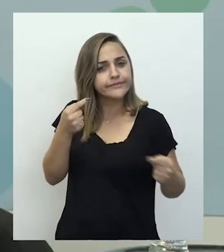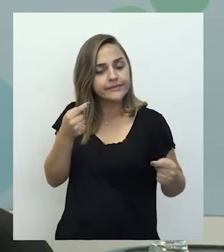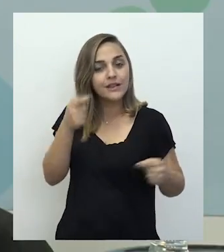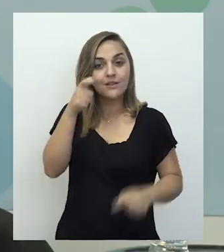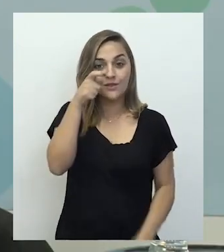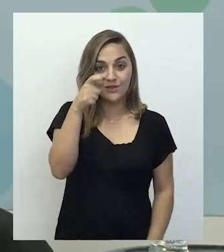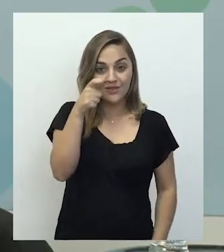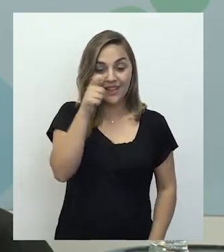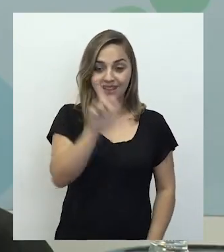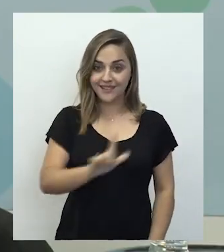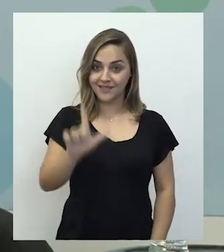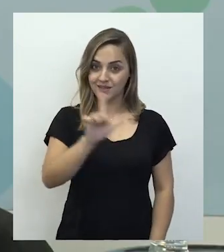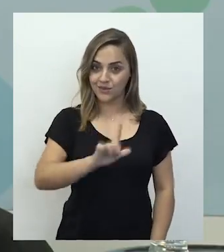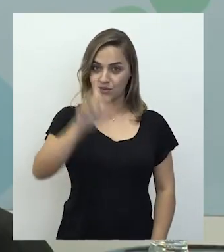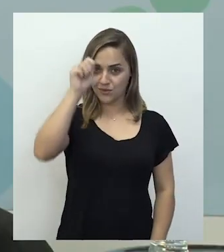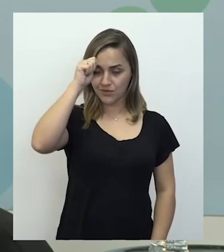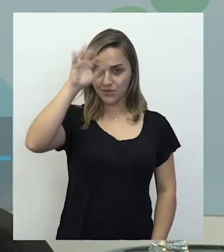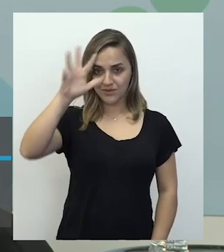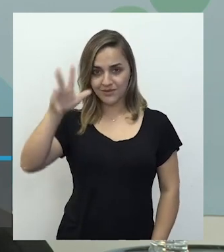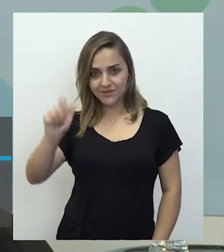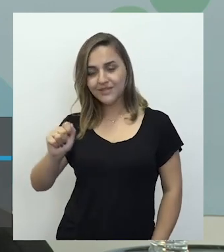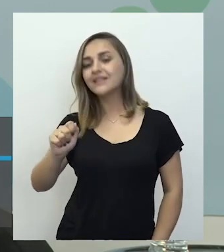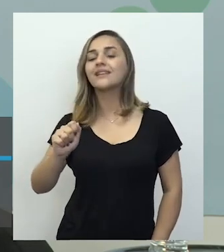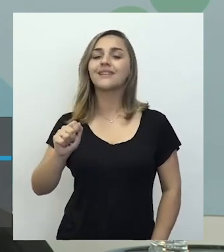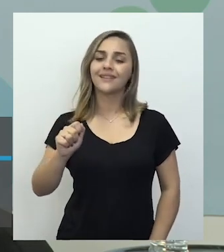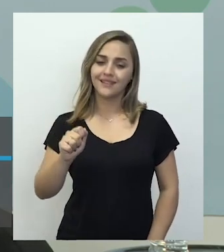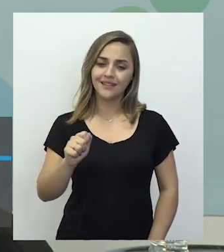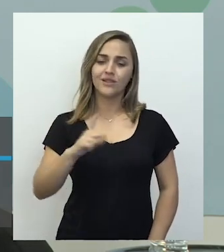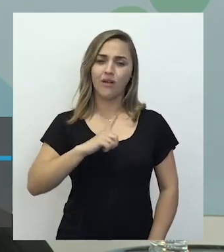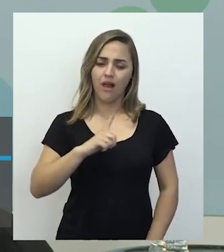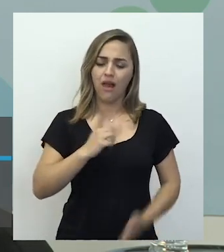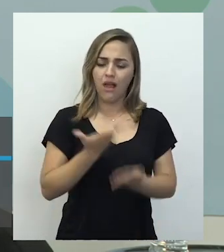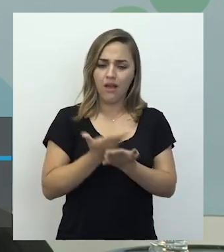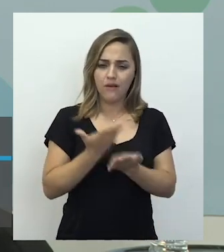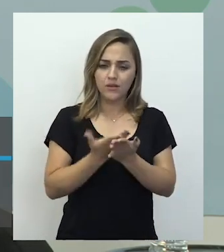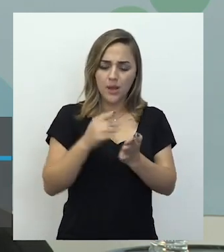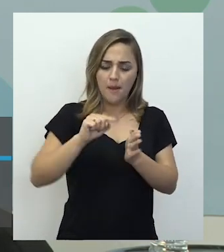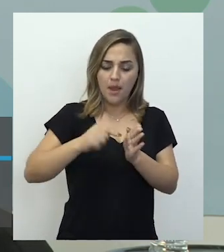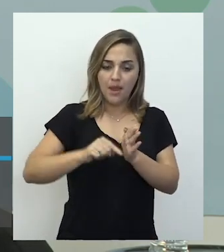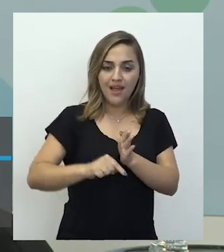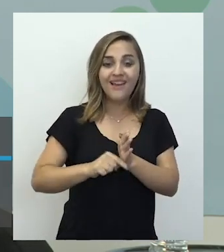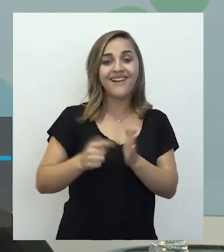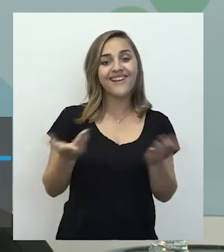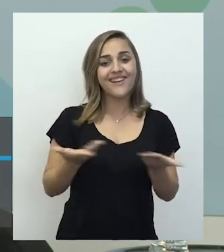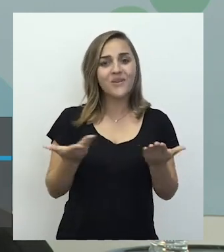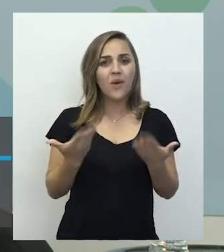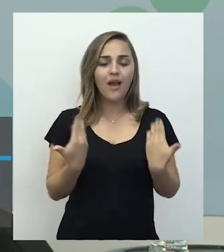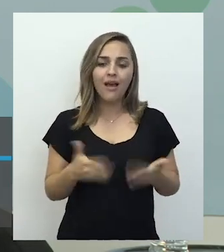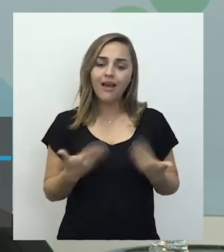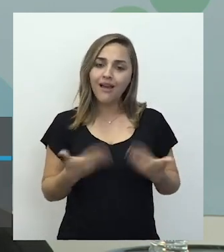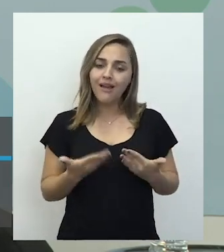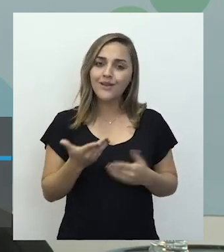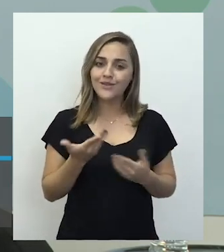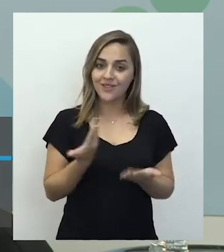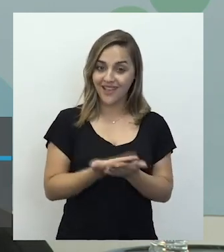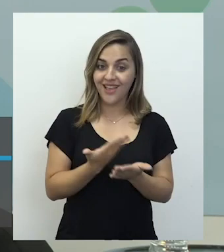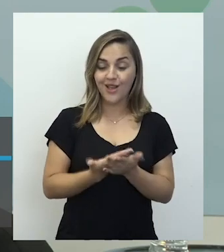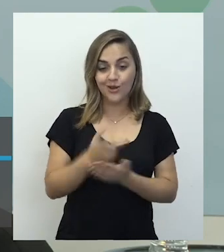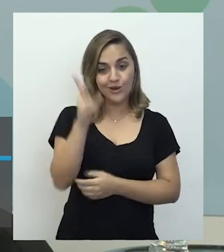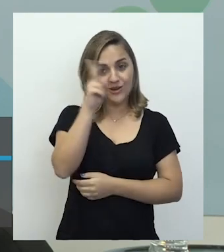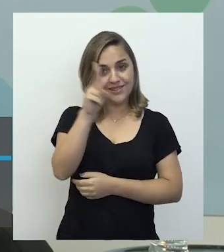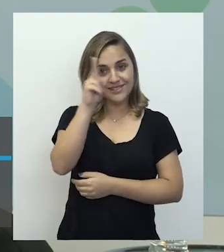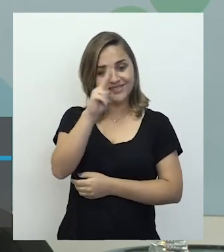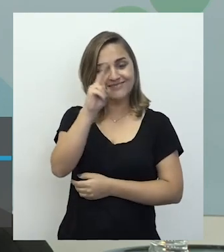literatura africana, né, resenha, aquelas aulas mais densas, e de repente vem umas aulas mais leves assim, fala o que, que aconteceu? Nós estamos retomando o